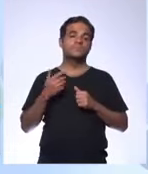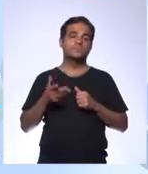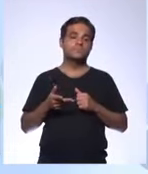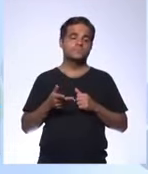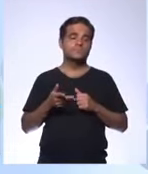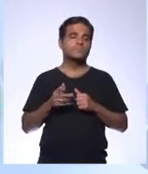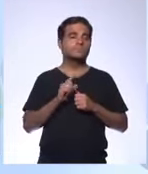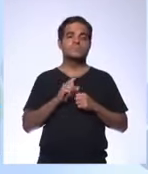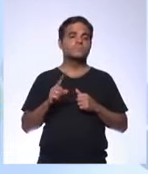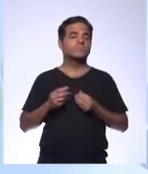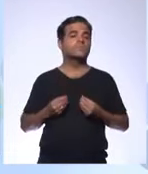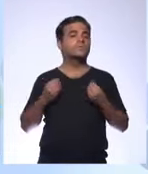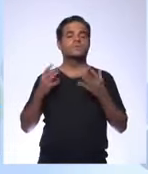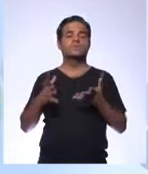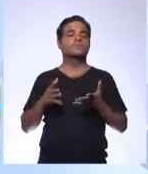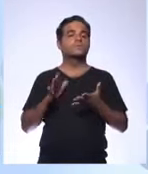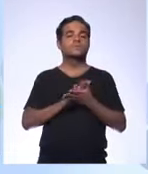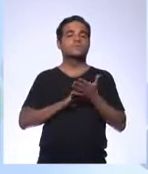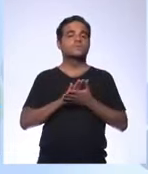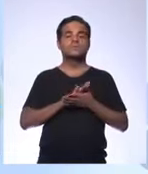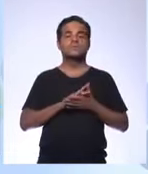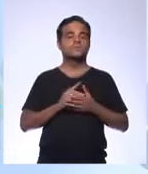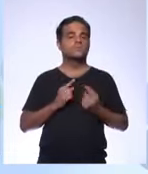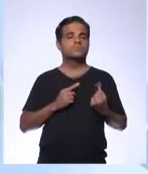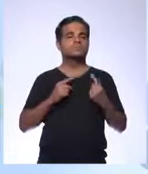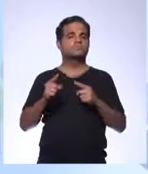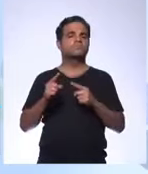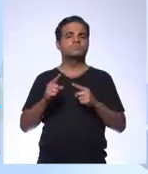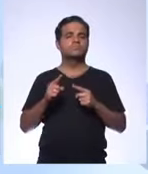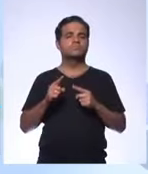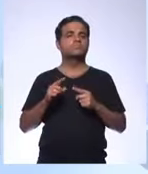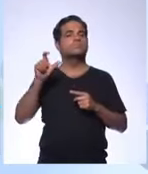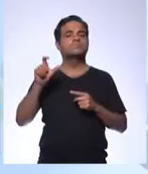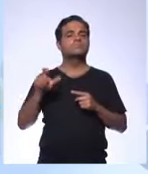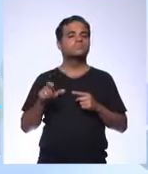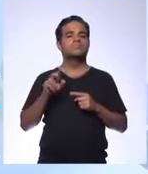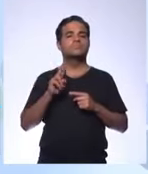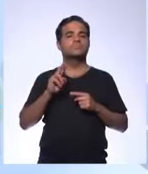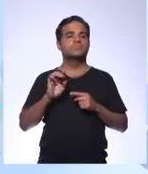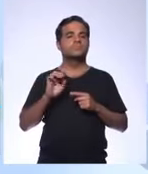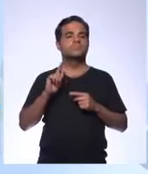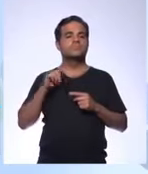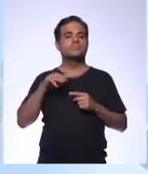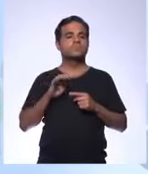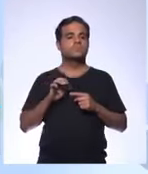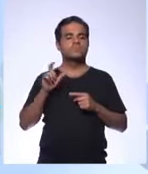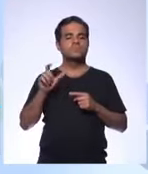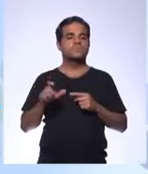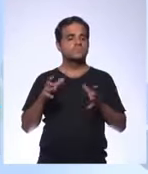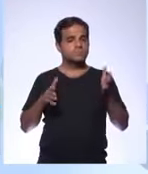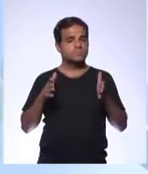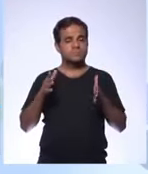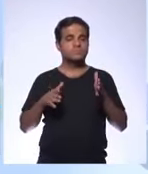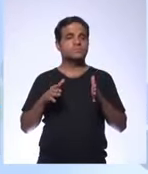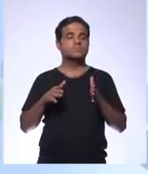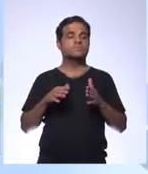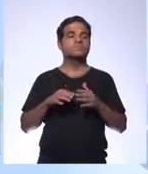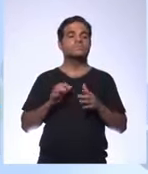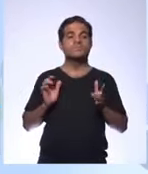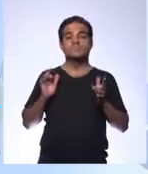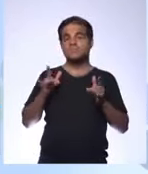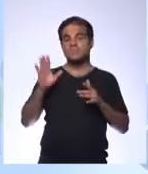menos não oferecendo nenhum tipo de oposição ao regime, né? Inclusive na questão do deixe-o,